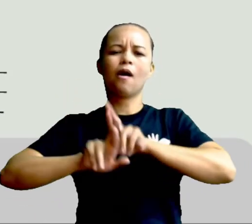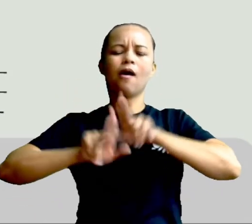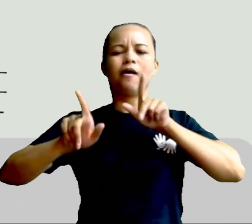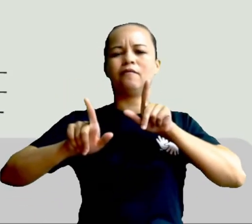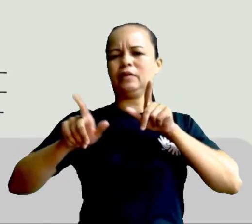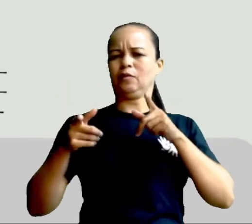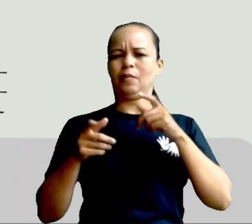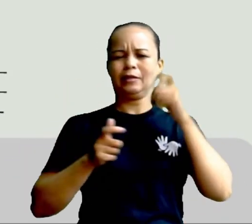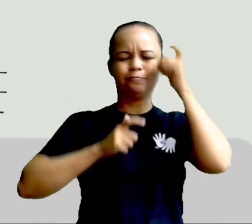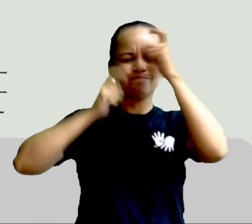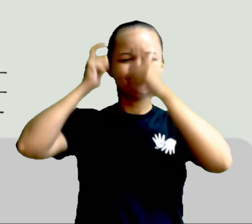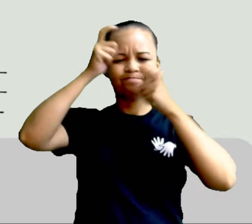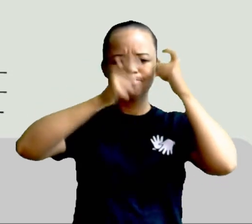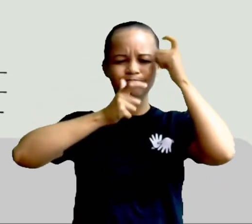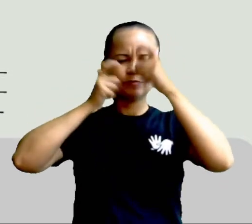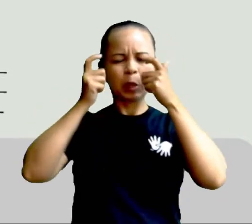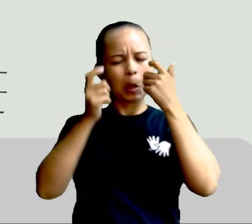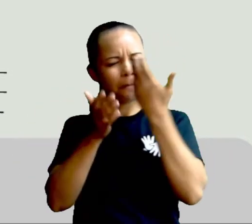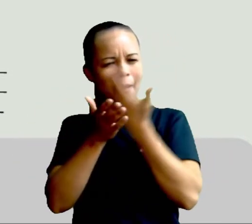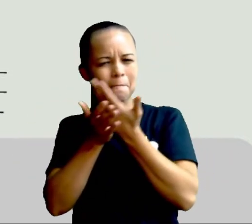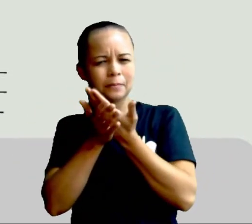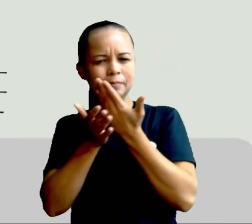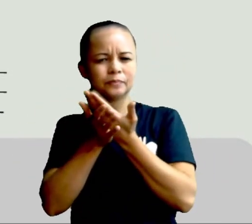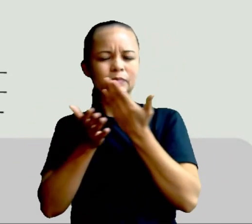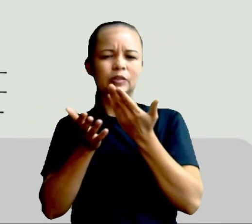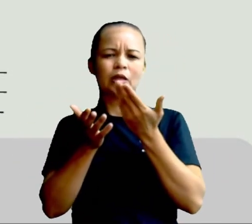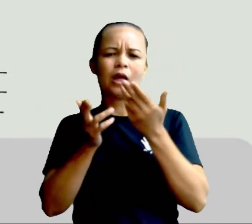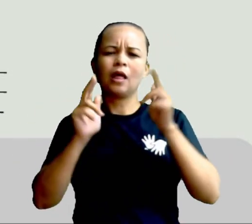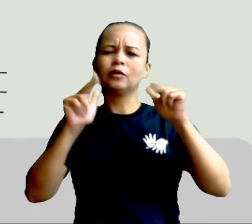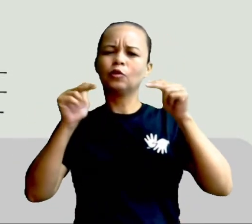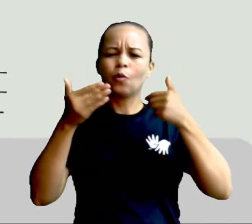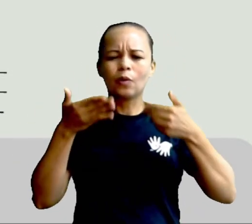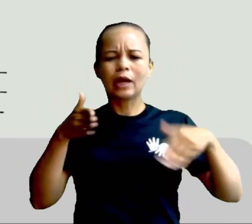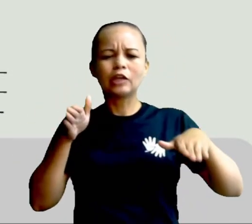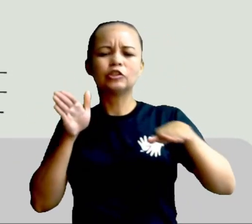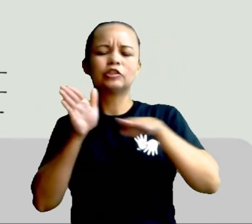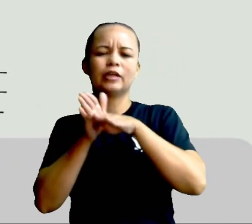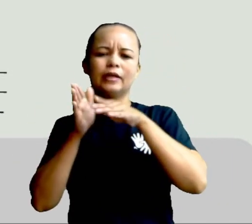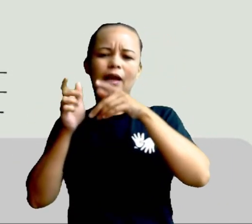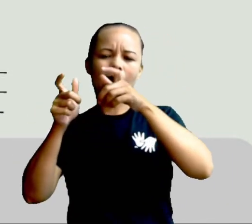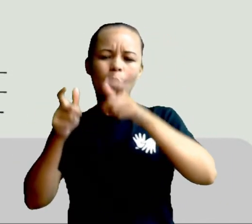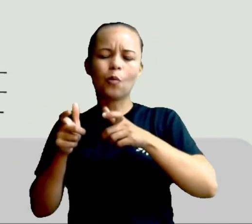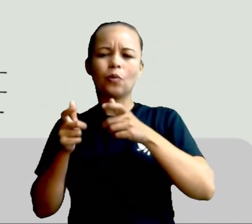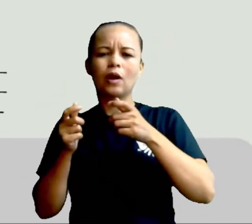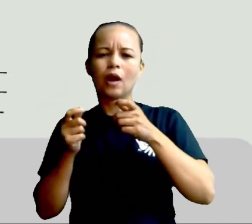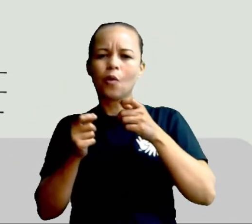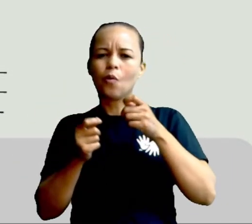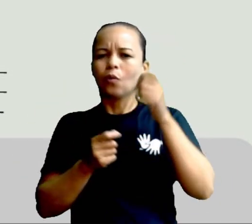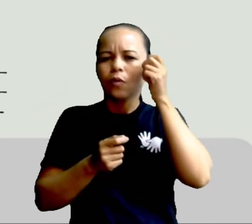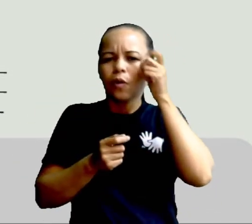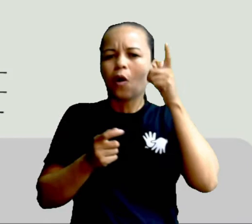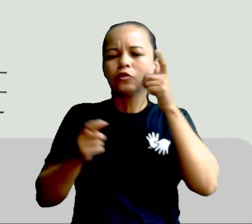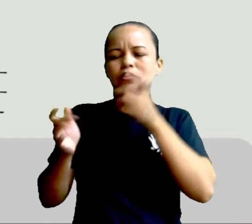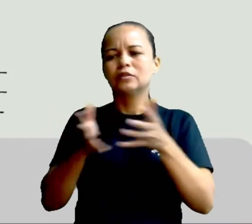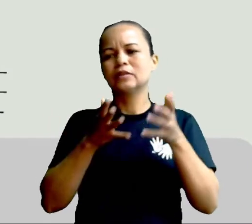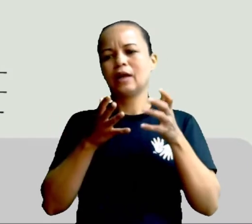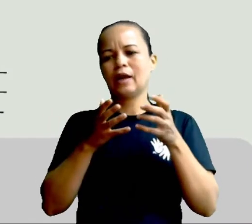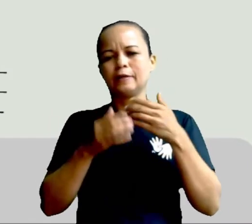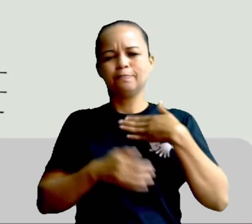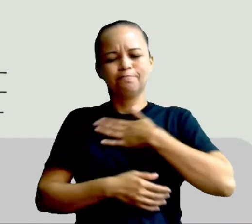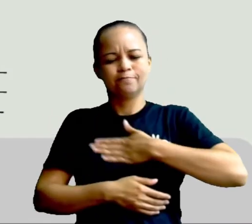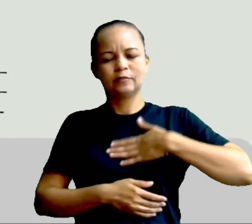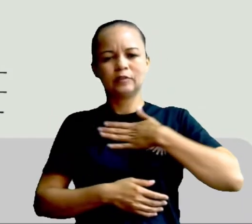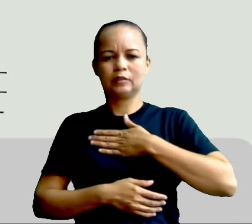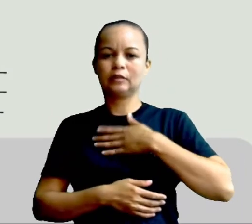diferentes, tomada de preocupações de estudos, jamais conseguira chegar a uma dedução lógica e satisfatória